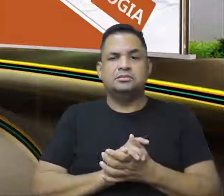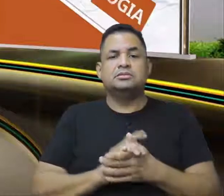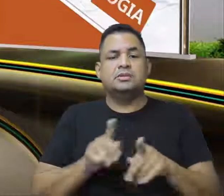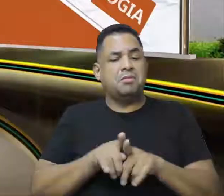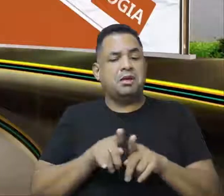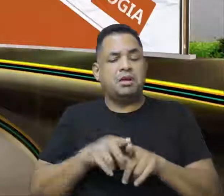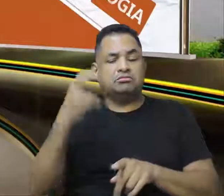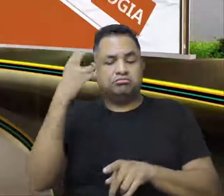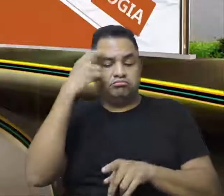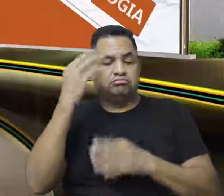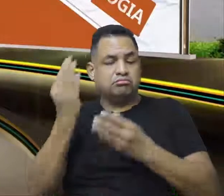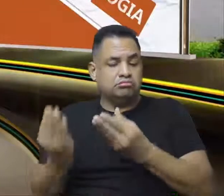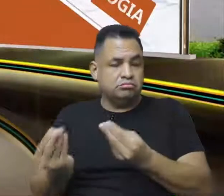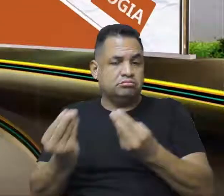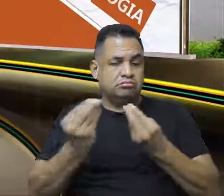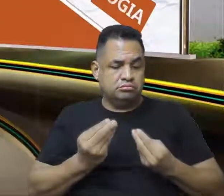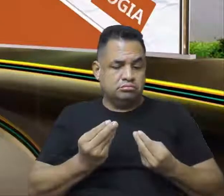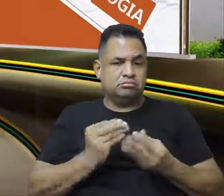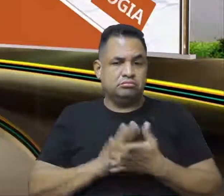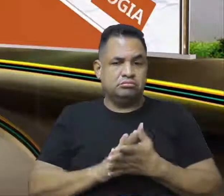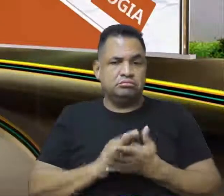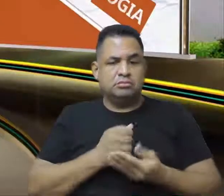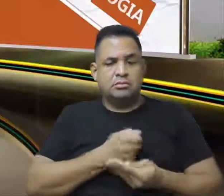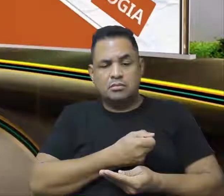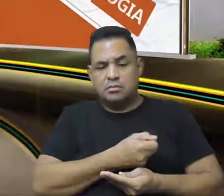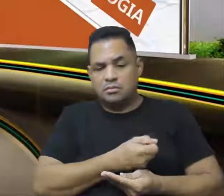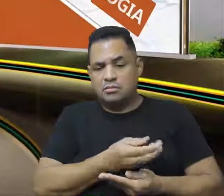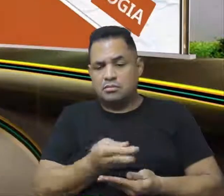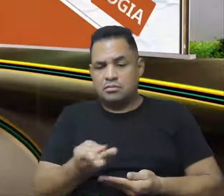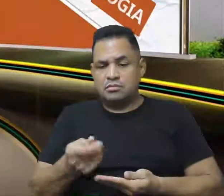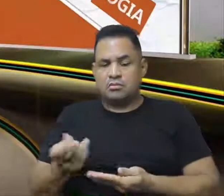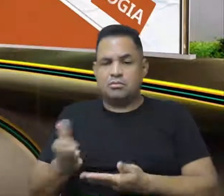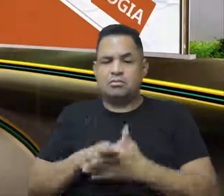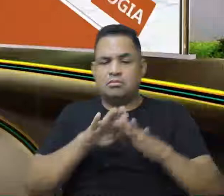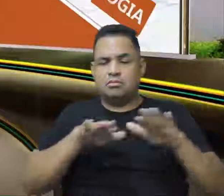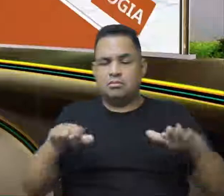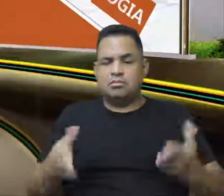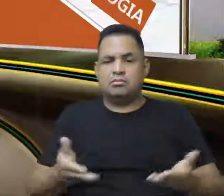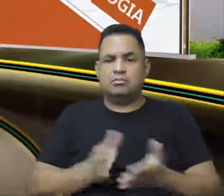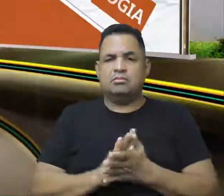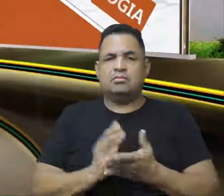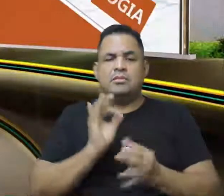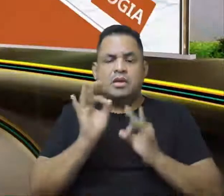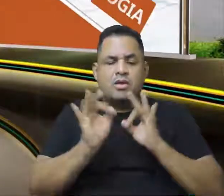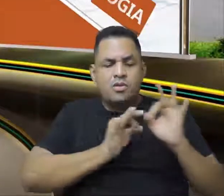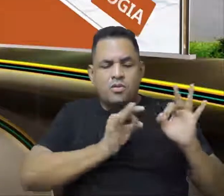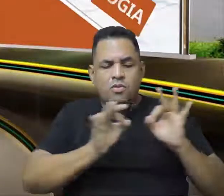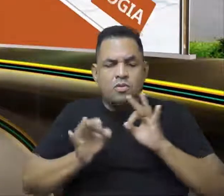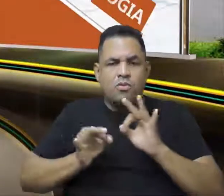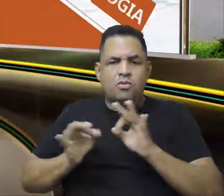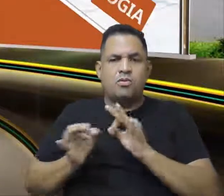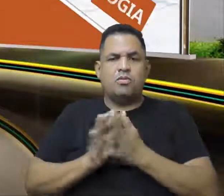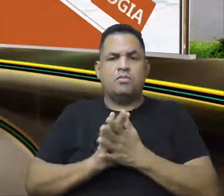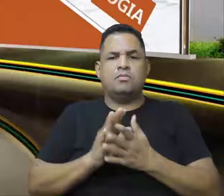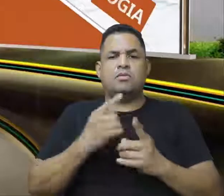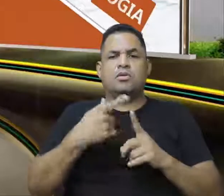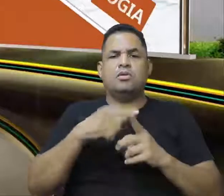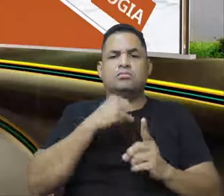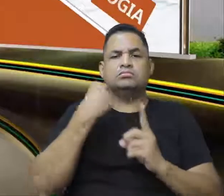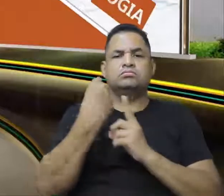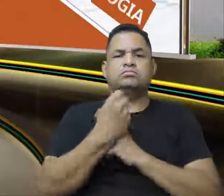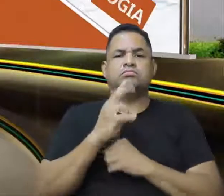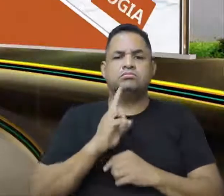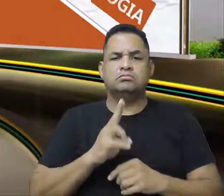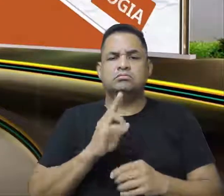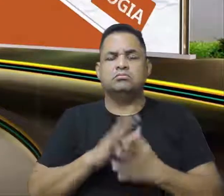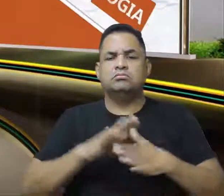cultura, a gente recebe isso, recebe essas cartas aqui na mesa e a gente vai construindo isso, né? Porque a sociedade está o tempo inteiro